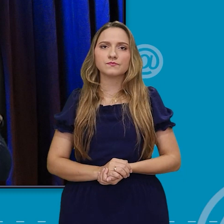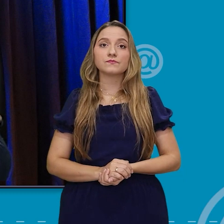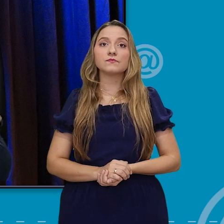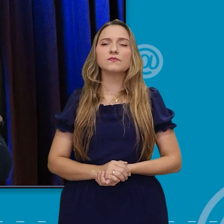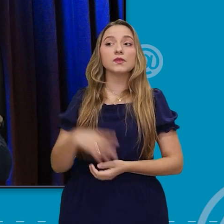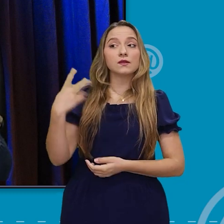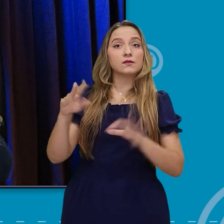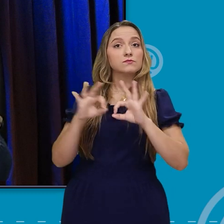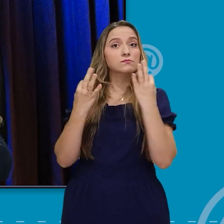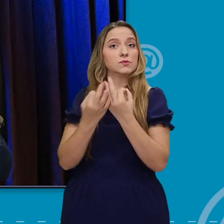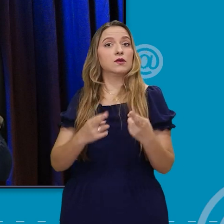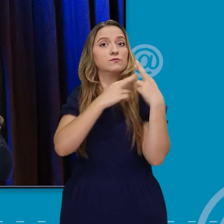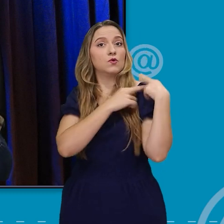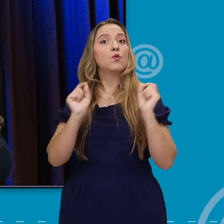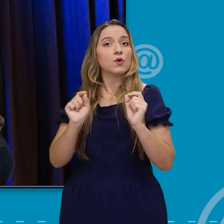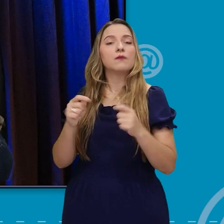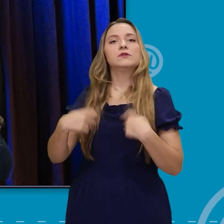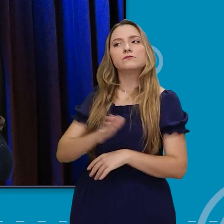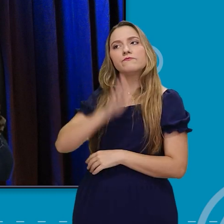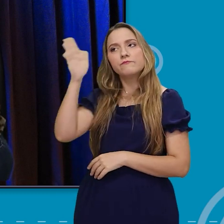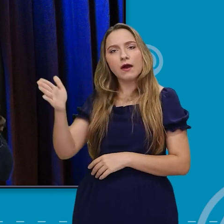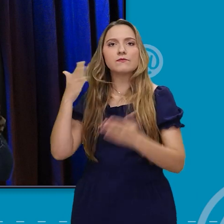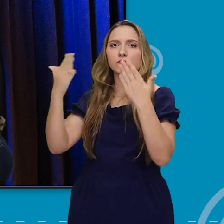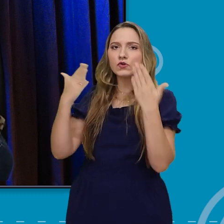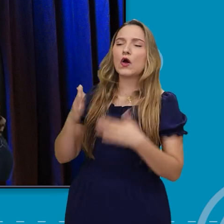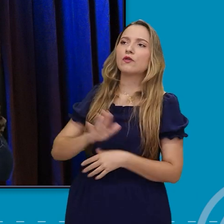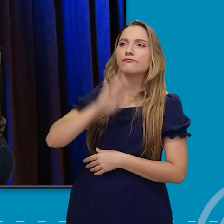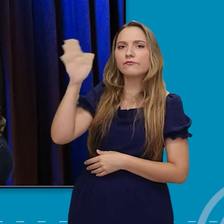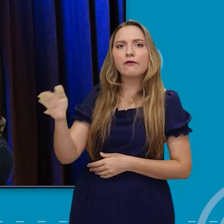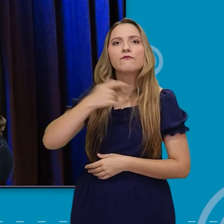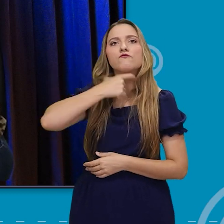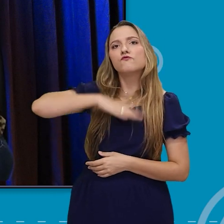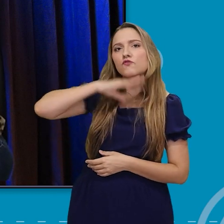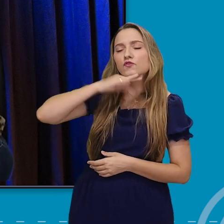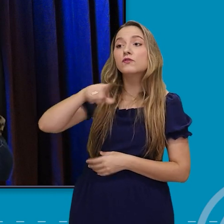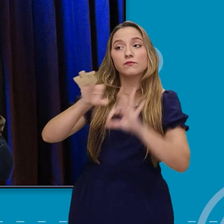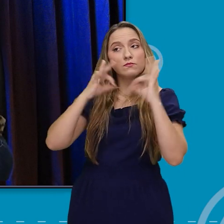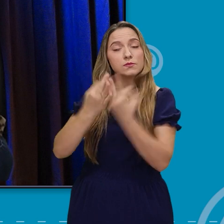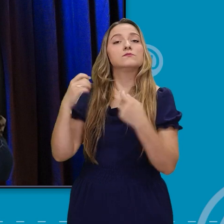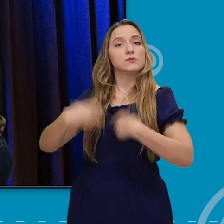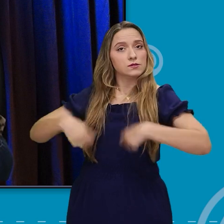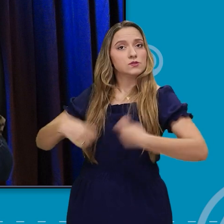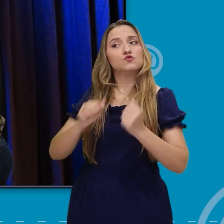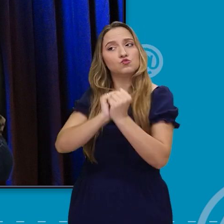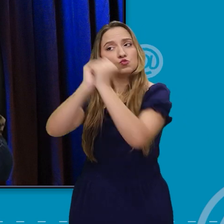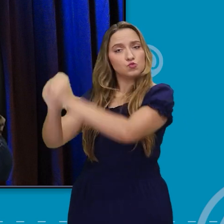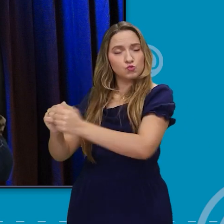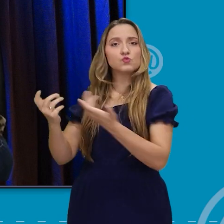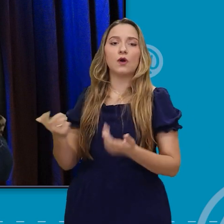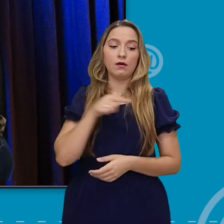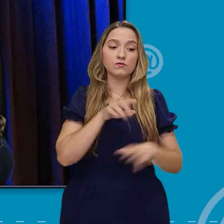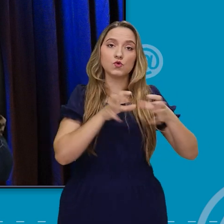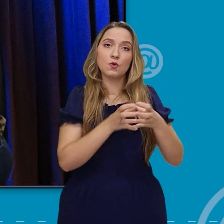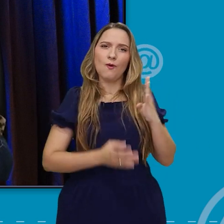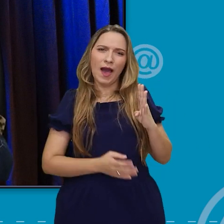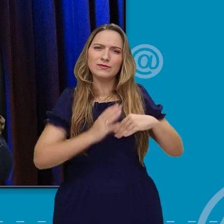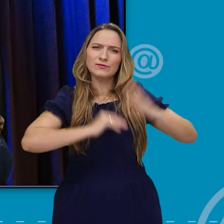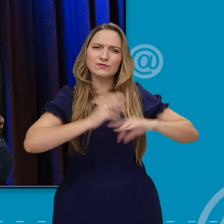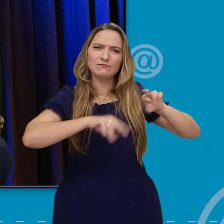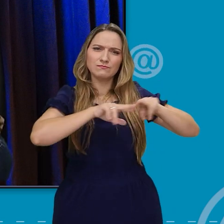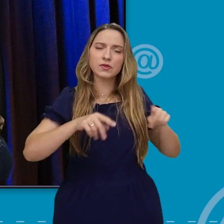nesse processo. E a equipe, trocando essa bola, conversando, consegue avaliar esse sujeito em toda a sua integralidade. E como é que